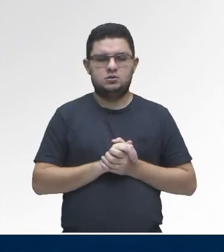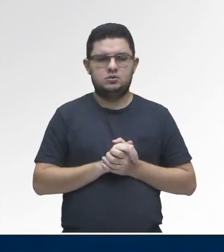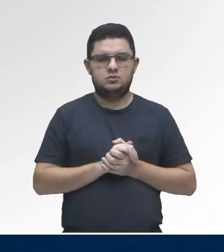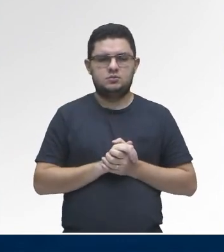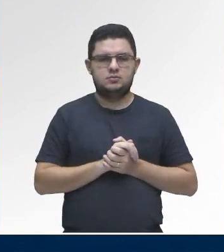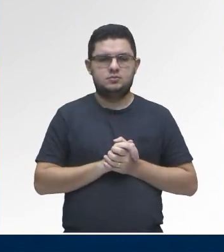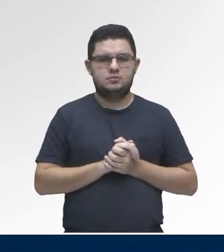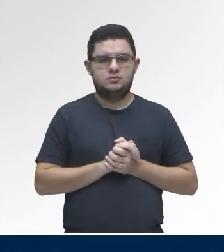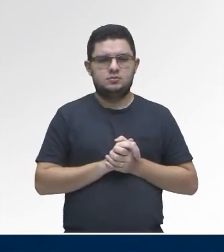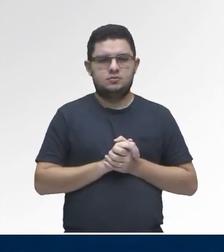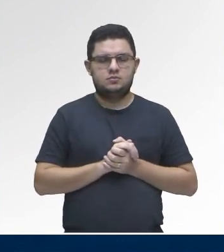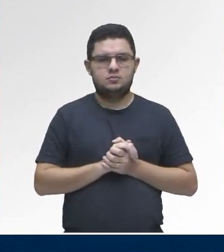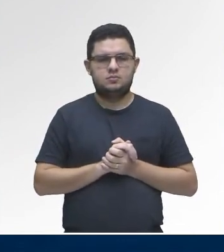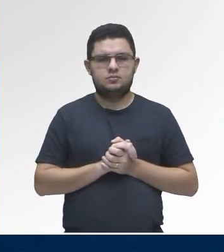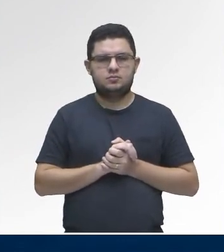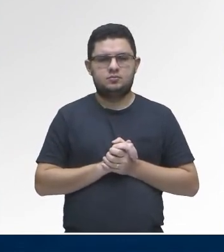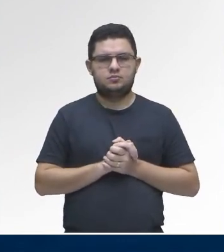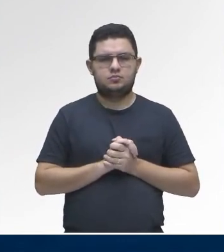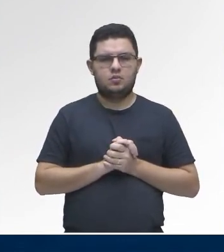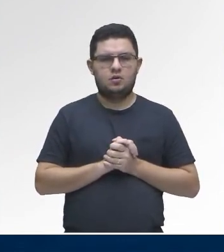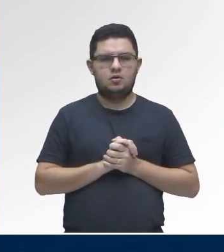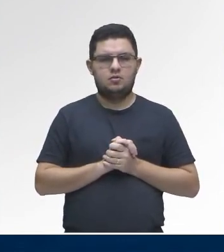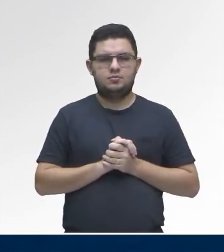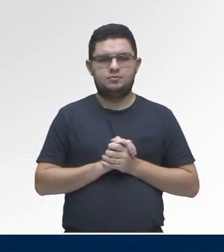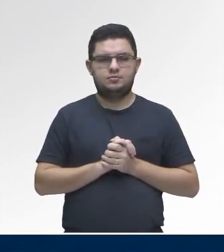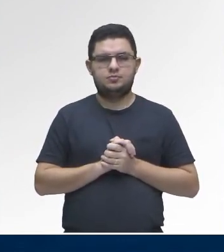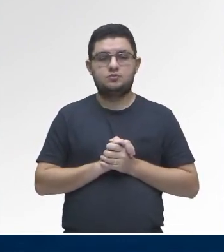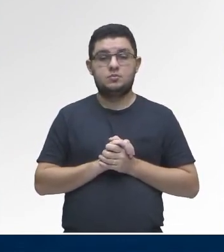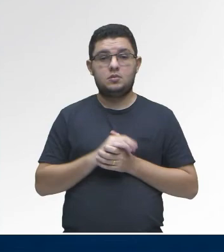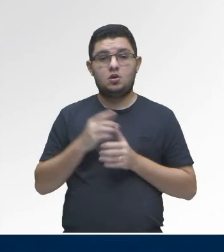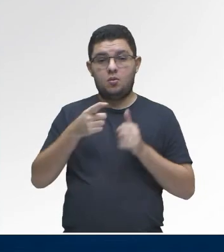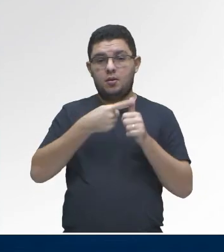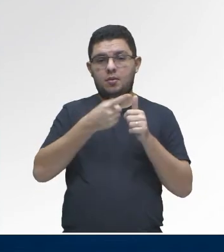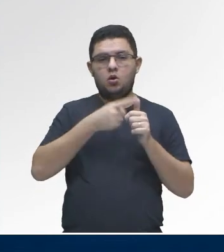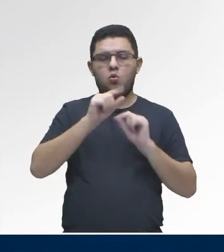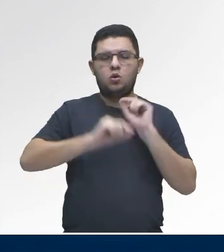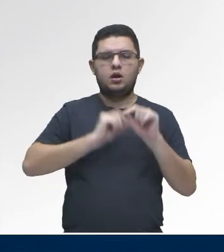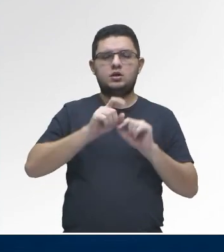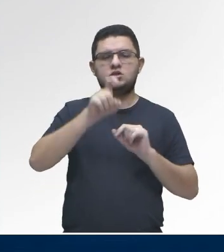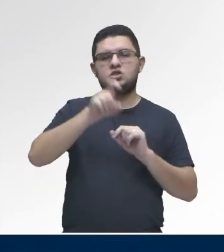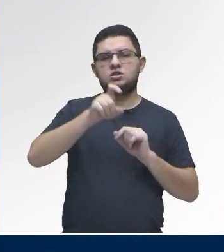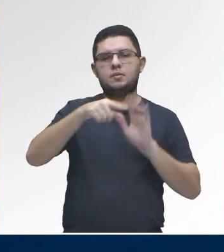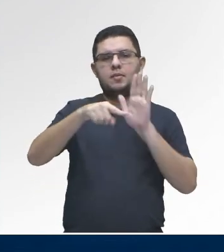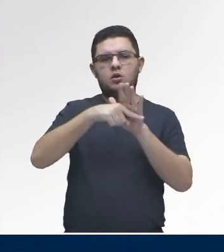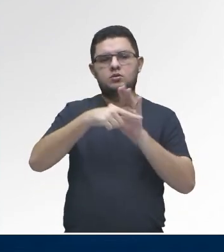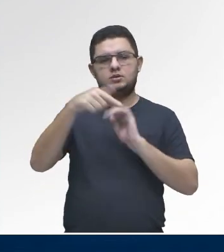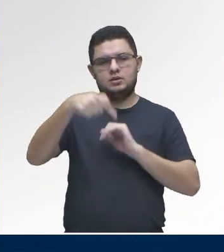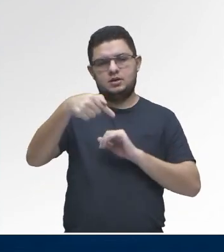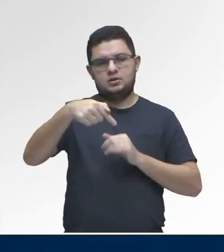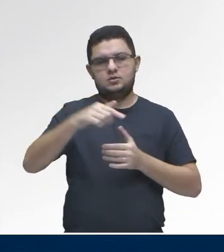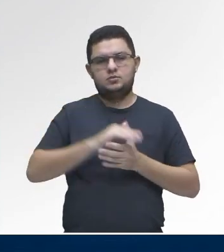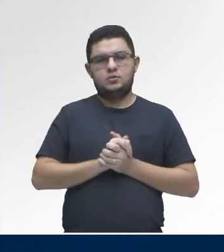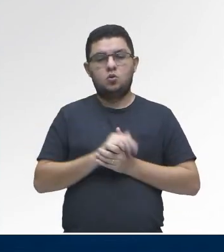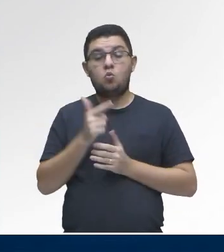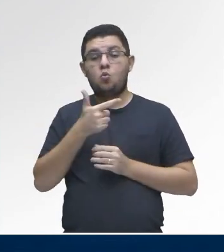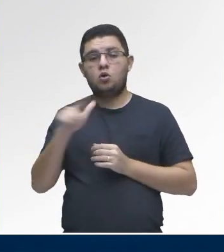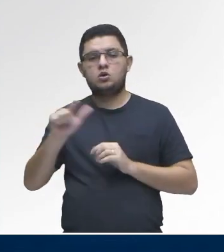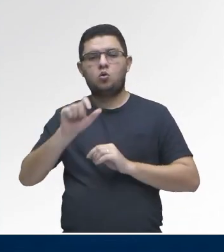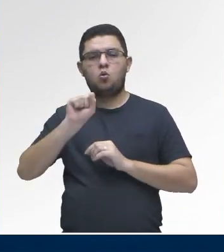3x. Então, vejam que do primeiro membro eu tenho x menos 7. No outro lado, eu tenho 8